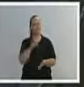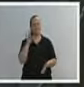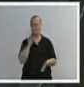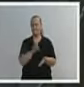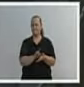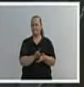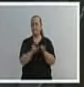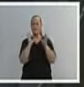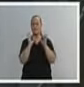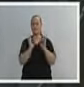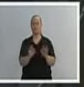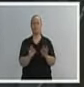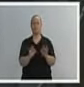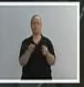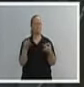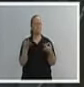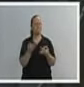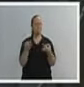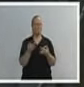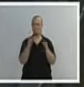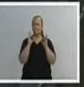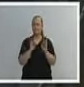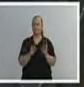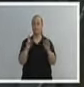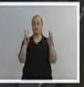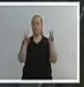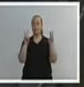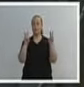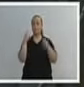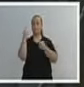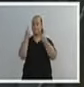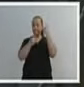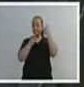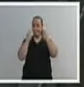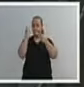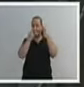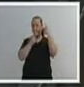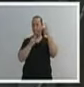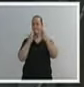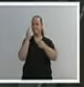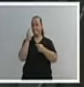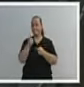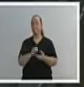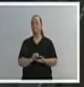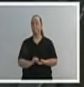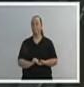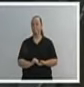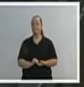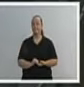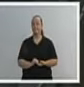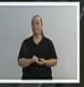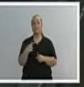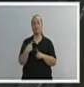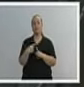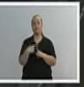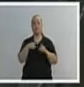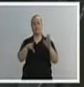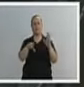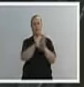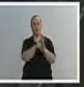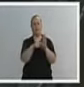certo. Esse tema é um tema extremamente preocupante, quando nós temos a nossa legislação muito